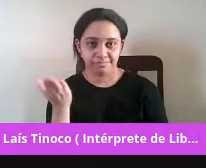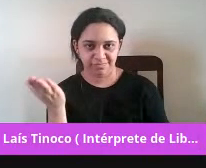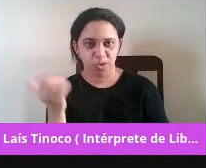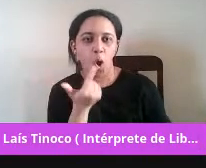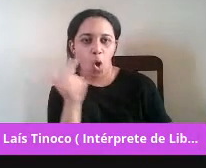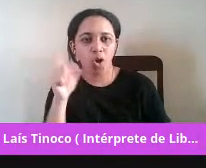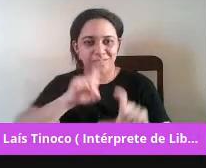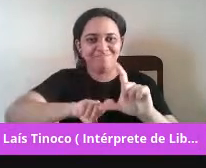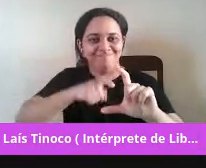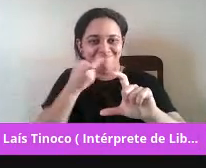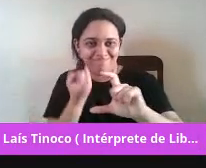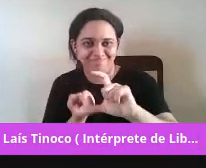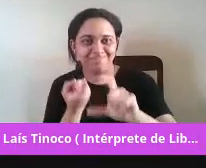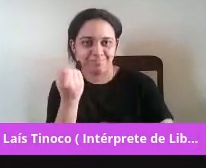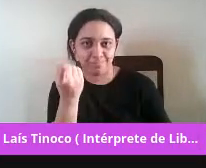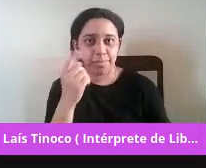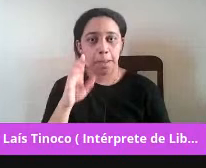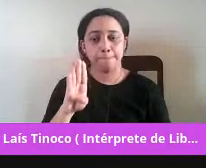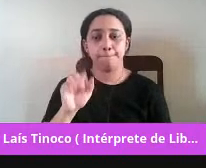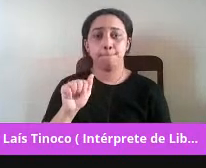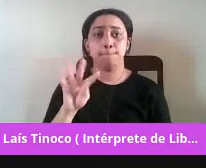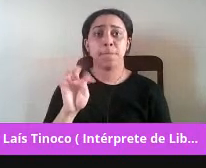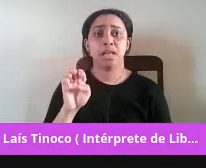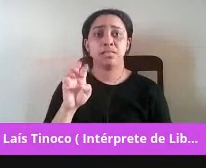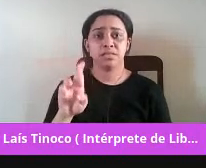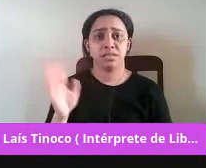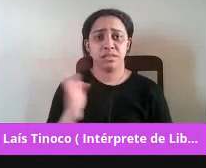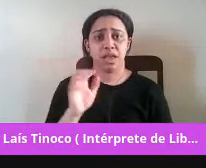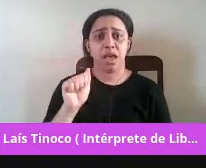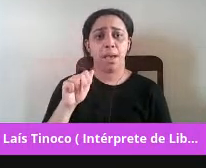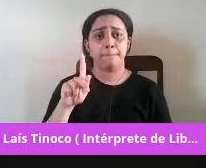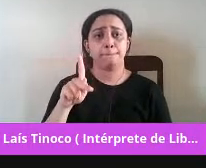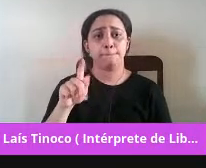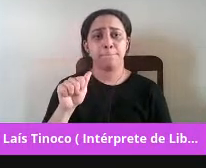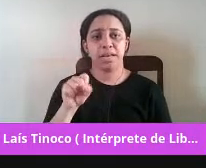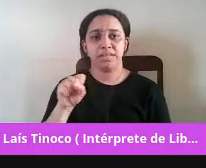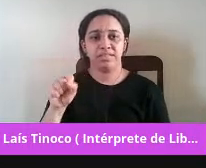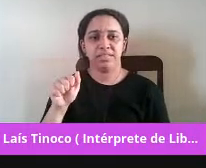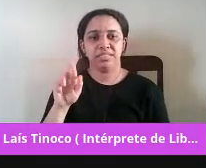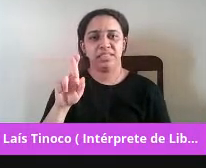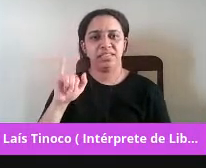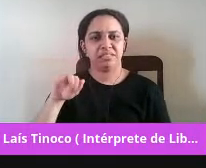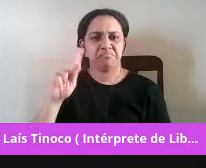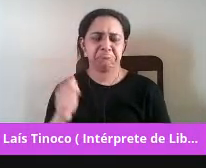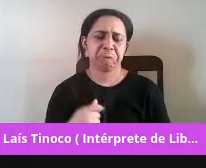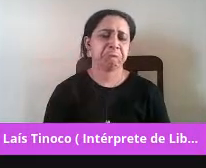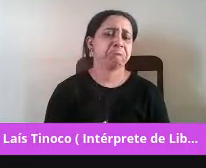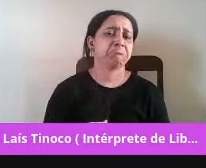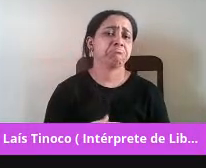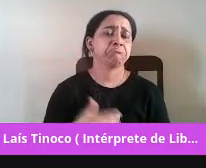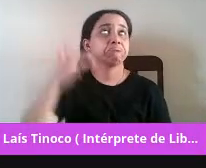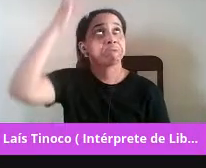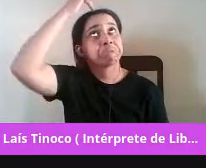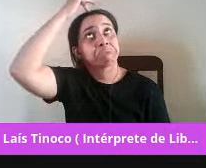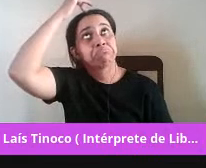Aí, de América ainda, bater passarinha. Não se incomodar. Nem me batia passarinha e aguentei o rojão.